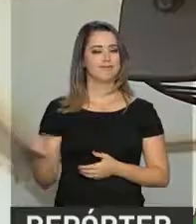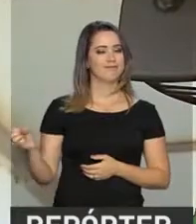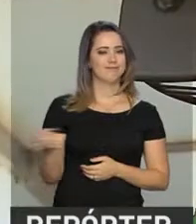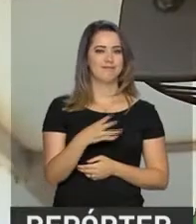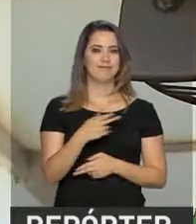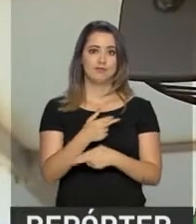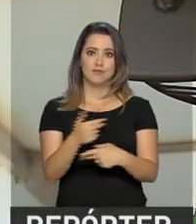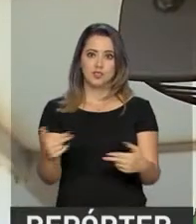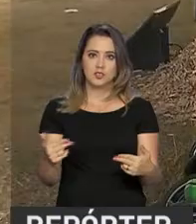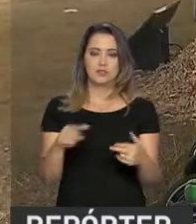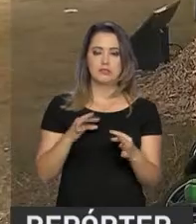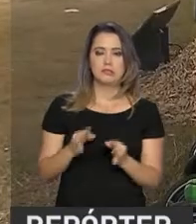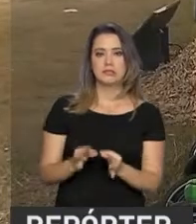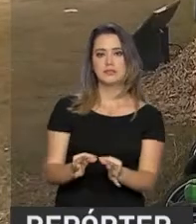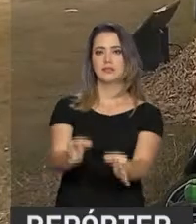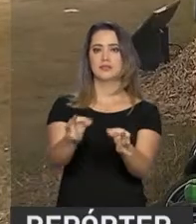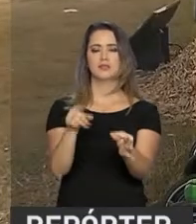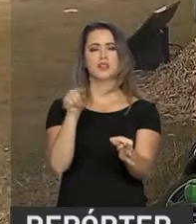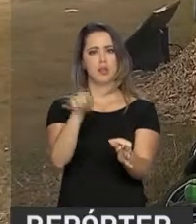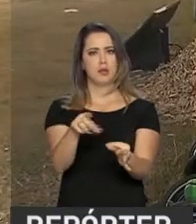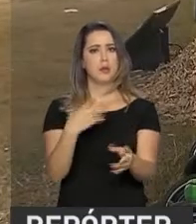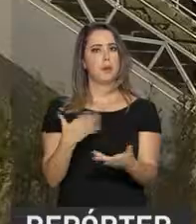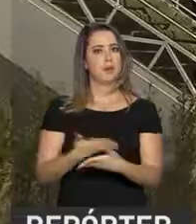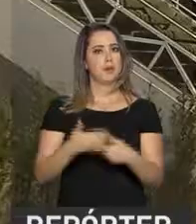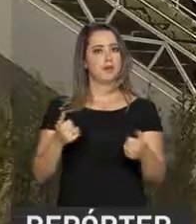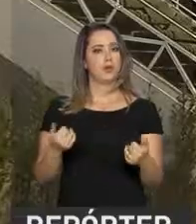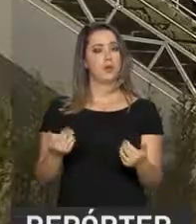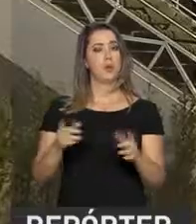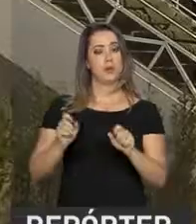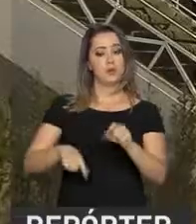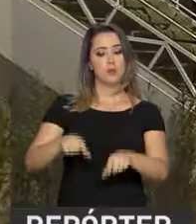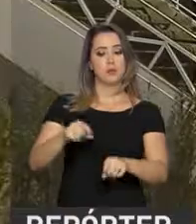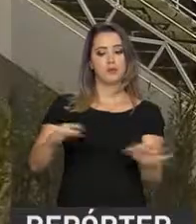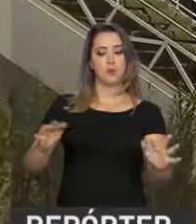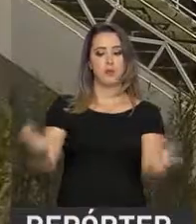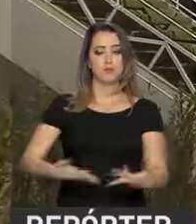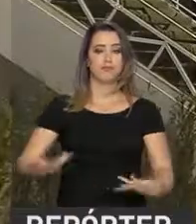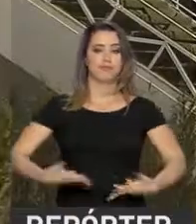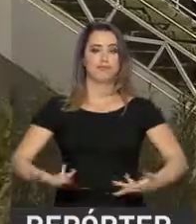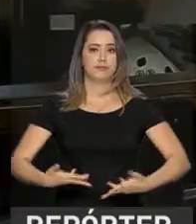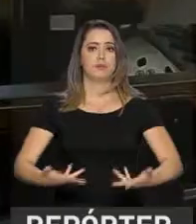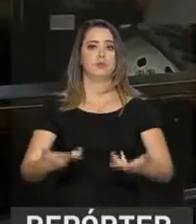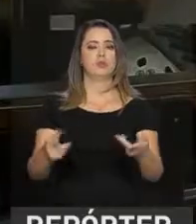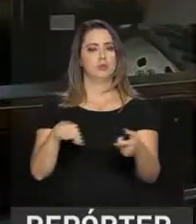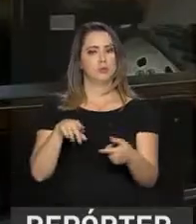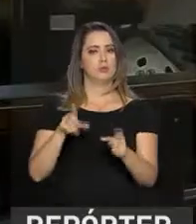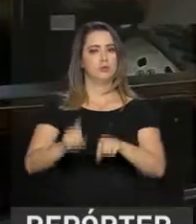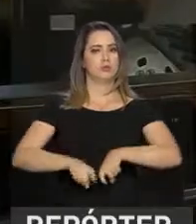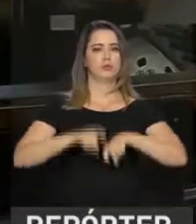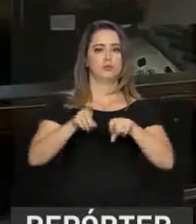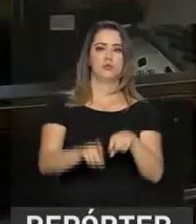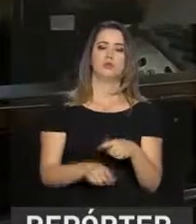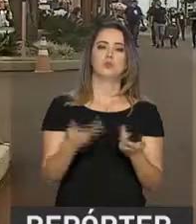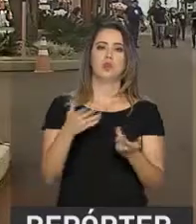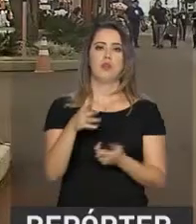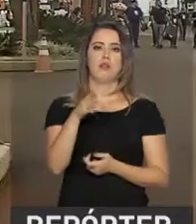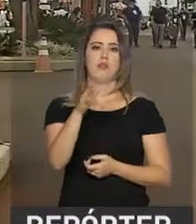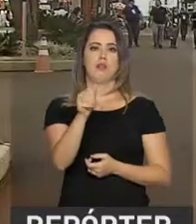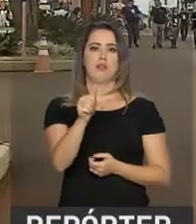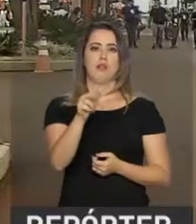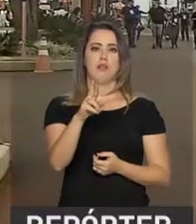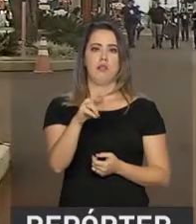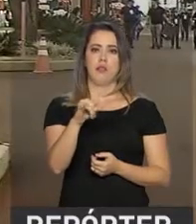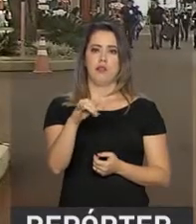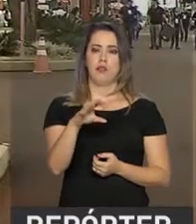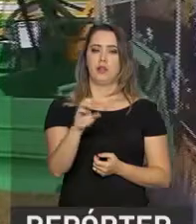Inovação e conectividade para melhorar a produção no campo. A Feira Internacional de Tecnologia Agrícola em Ação, a AgriShow, é